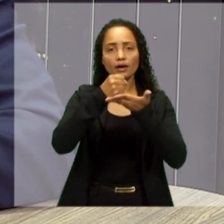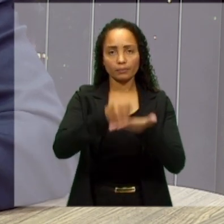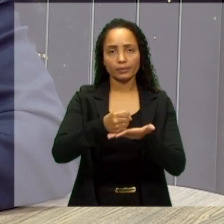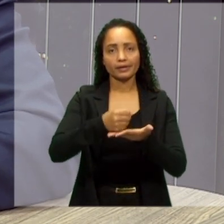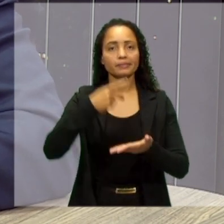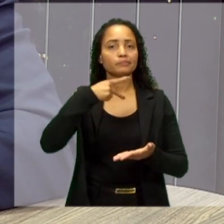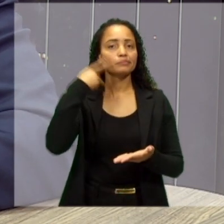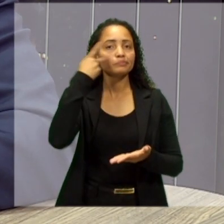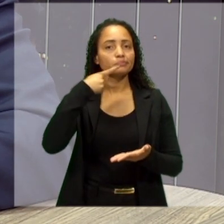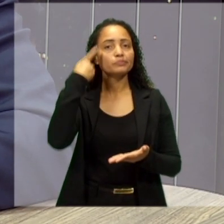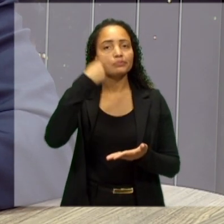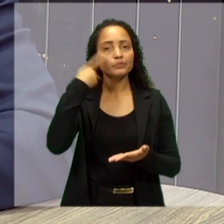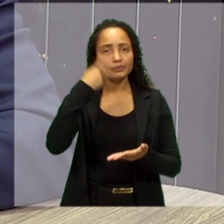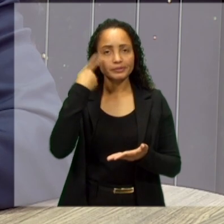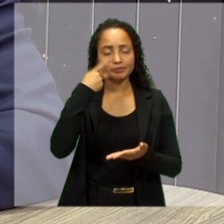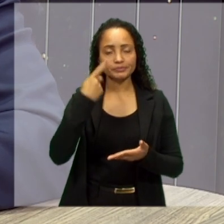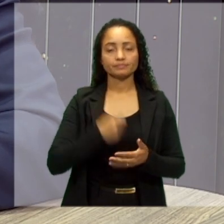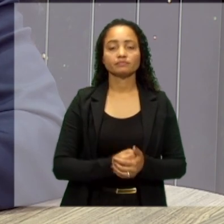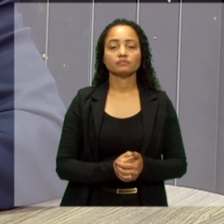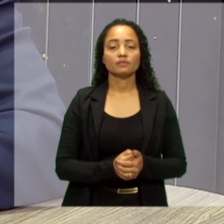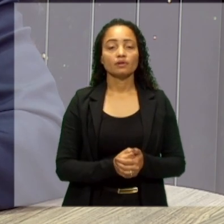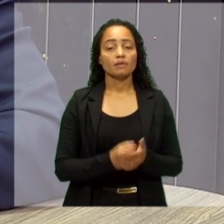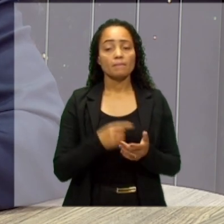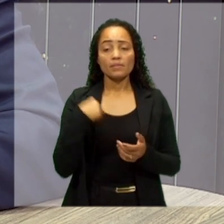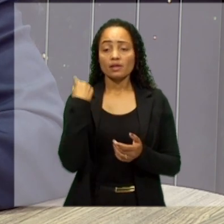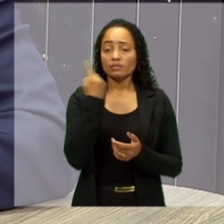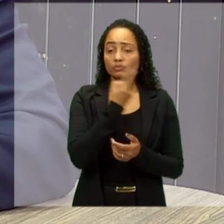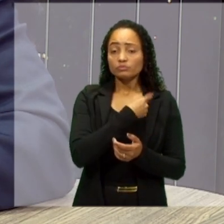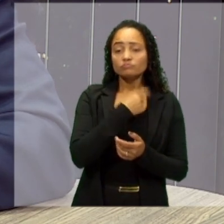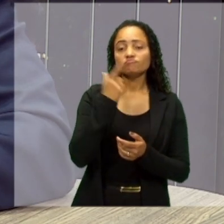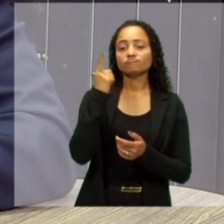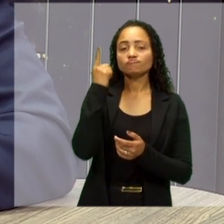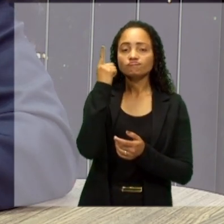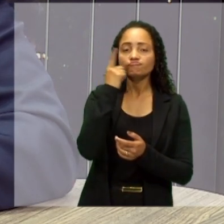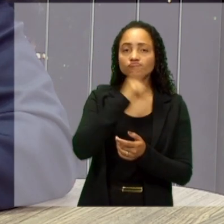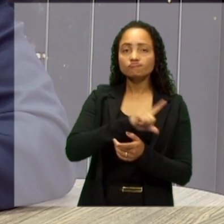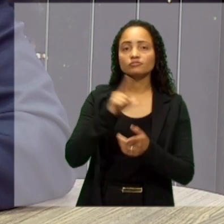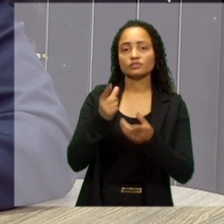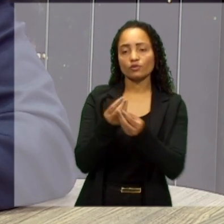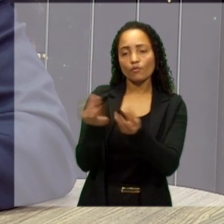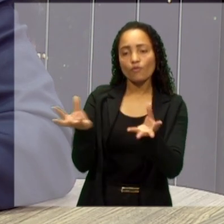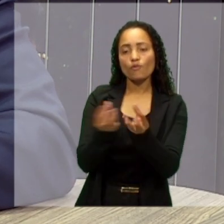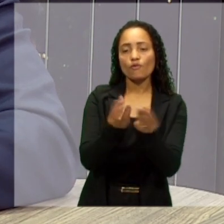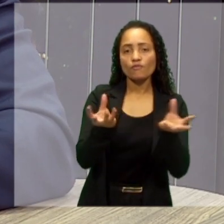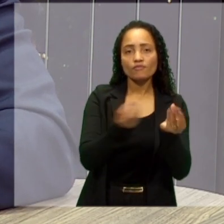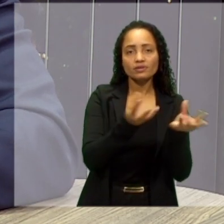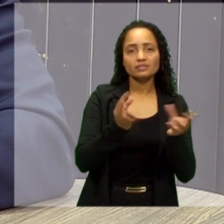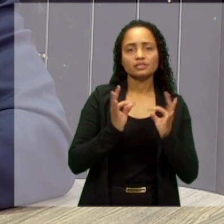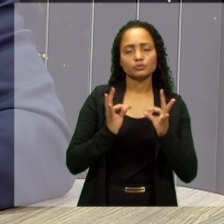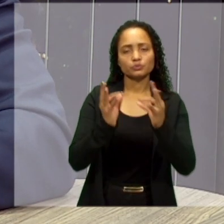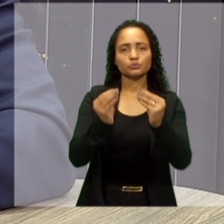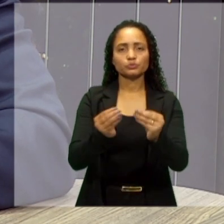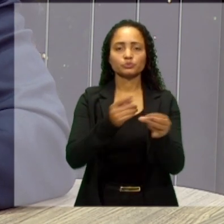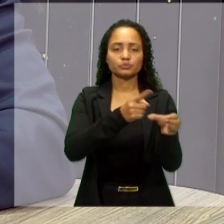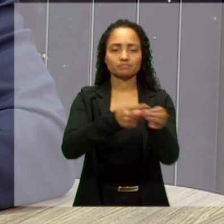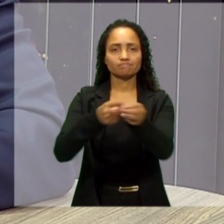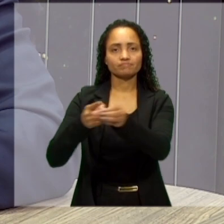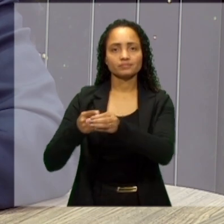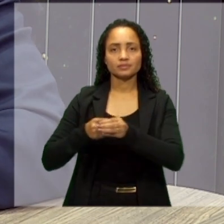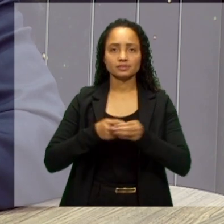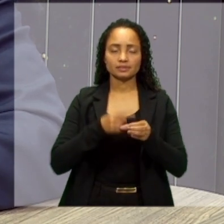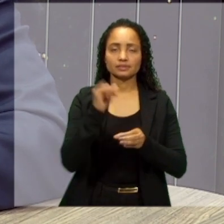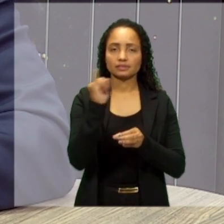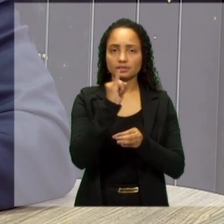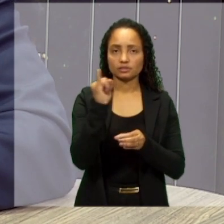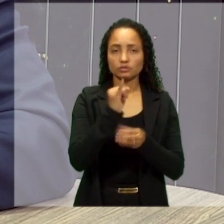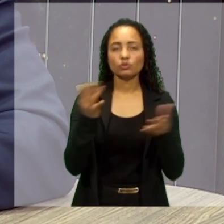política para se fazer presente em todas as comarcas de Santa Catarina. Hoje estamos em pouco mais